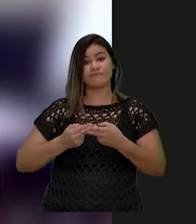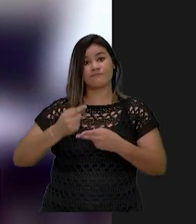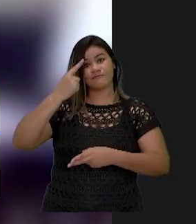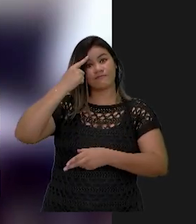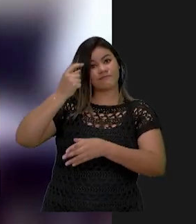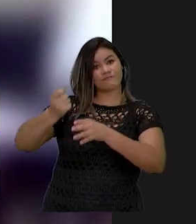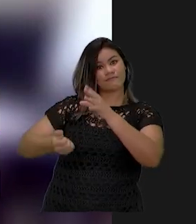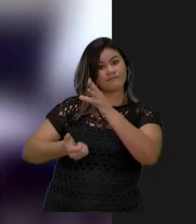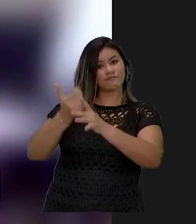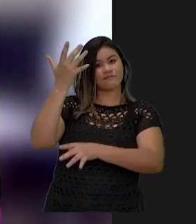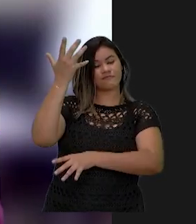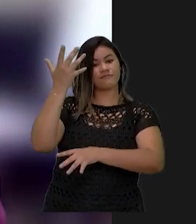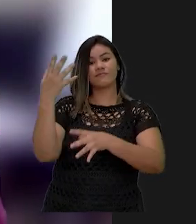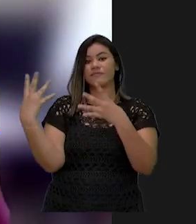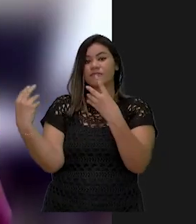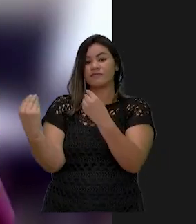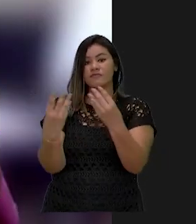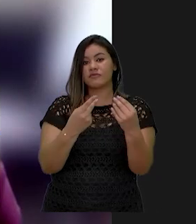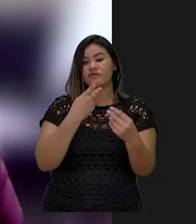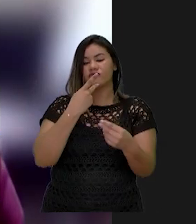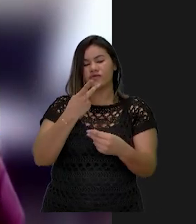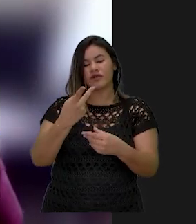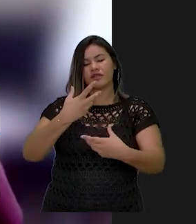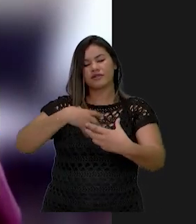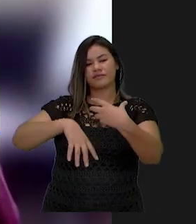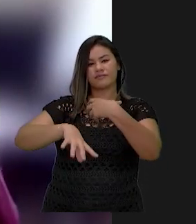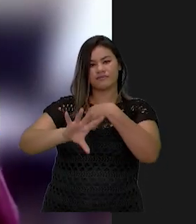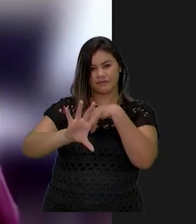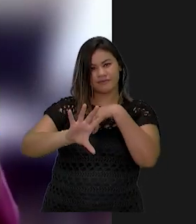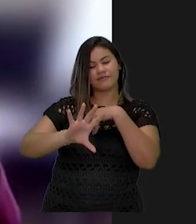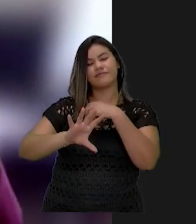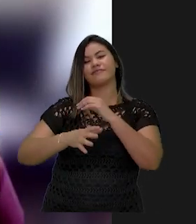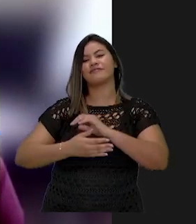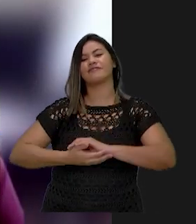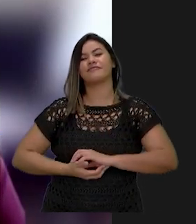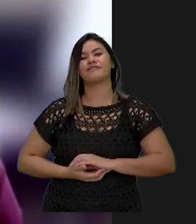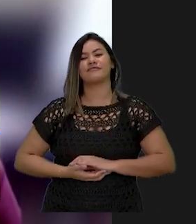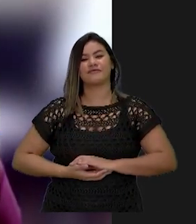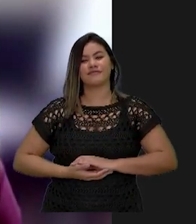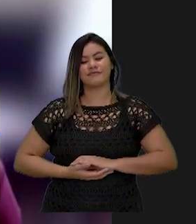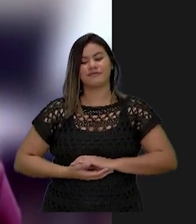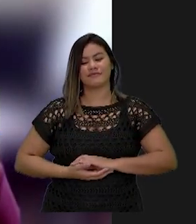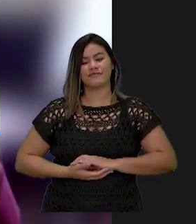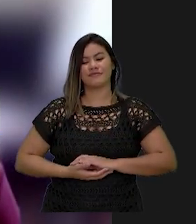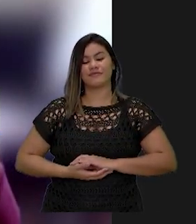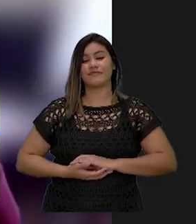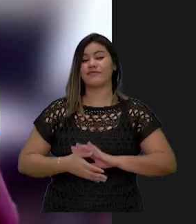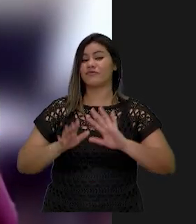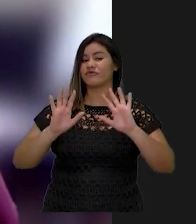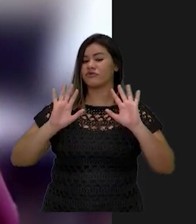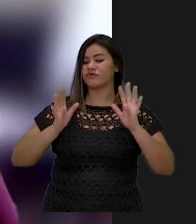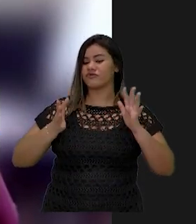a problematização. E nós, matemáticos, sabemos fazer isso muito bem. Aqui está um trecho do que vai